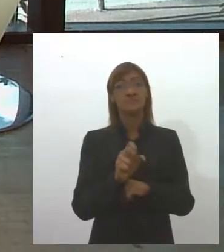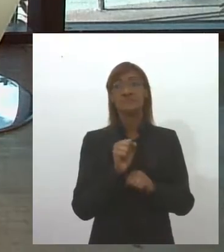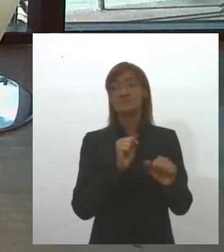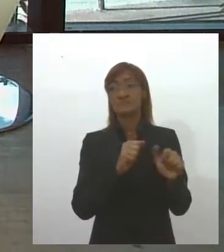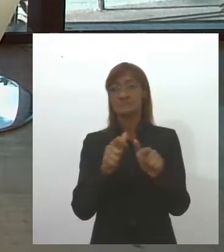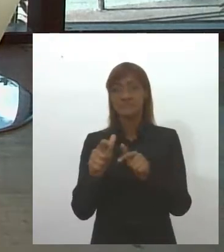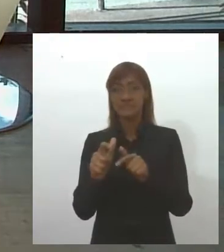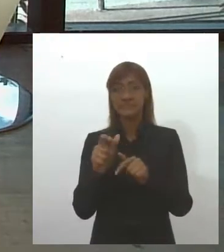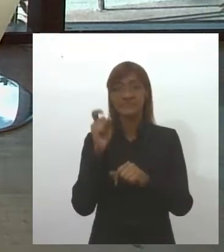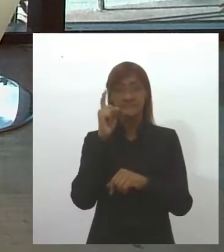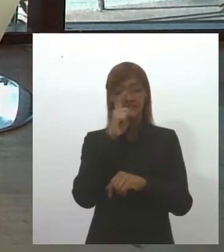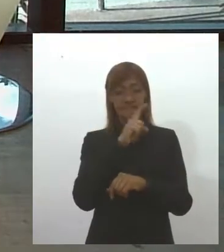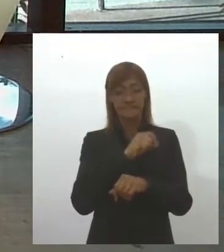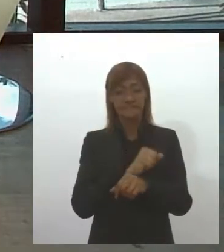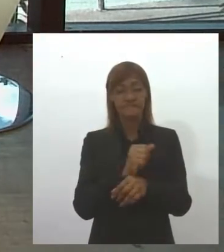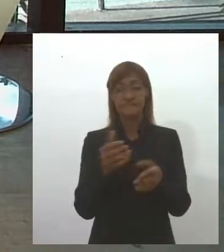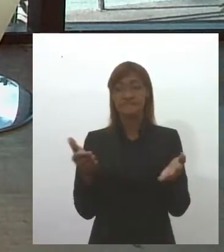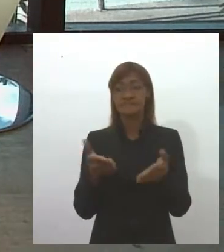agora com